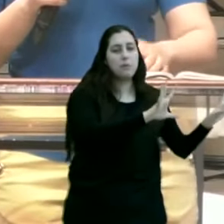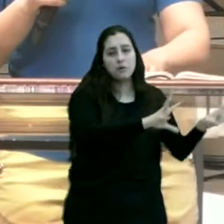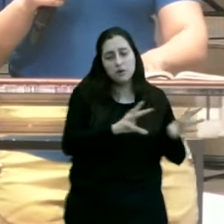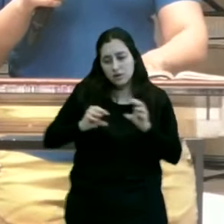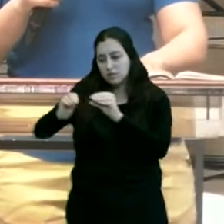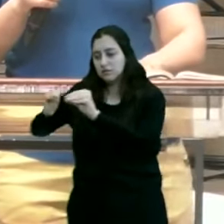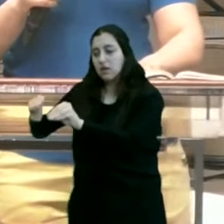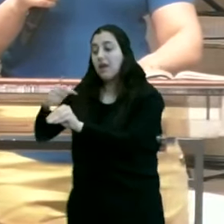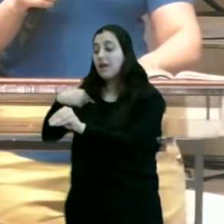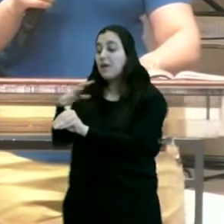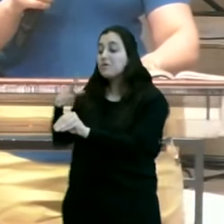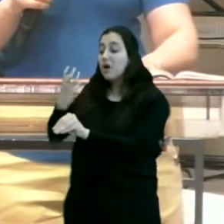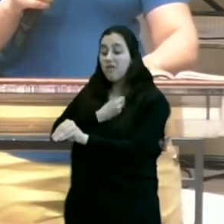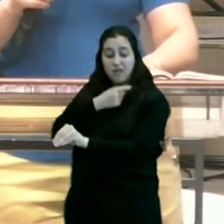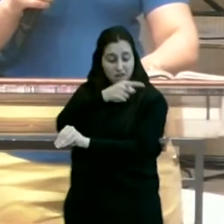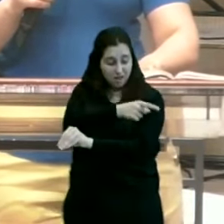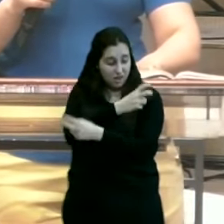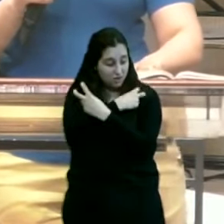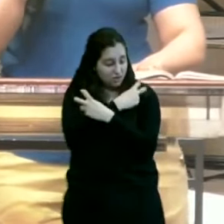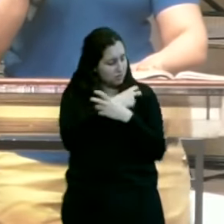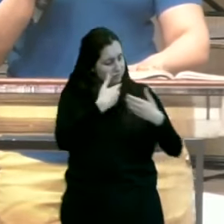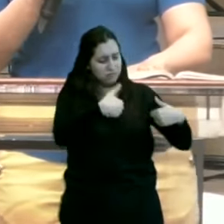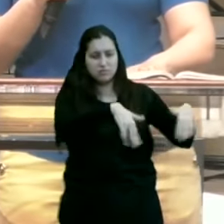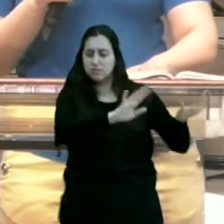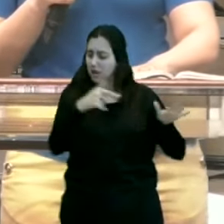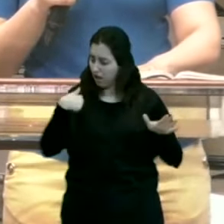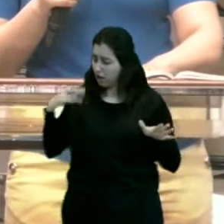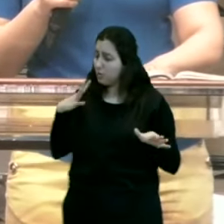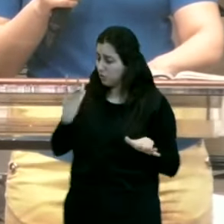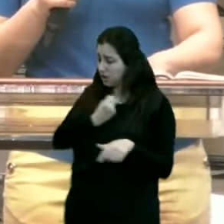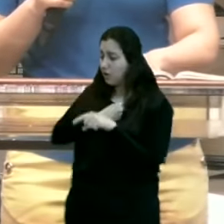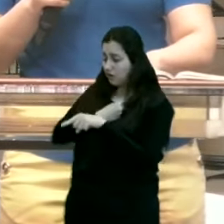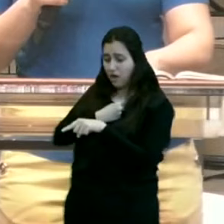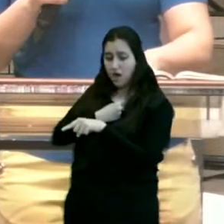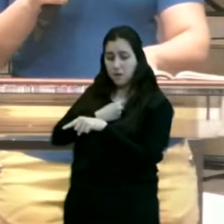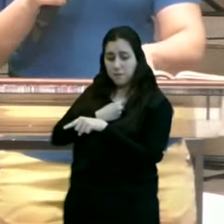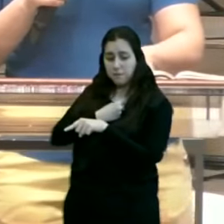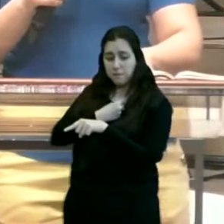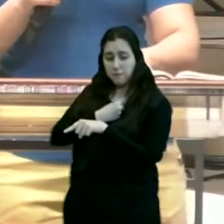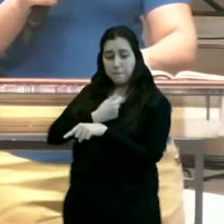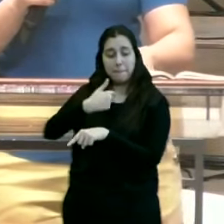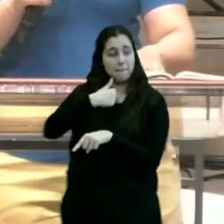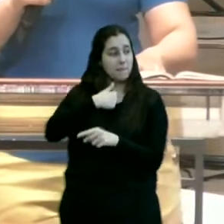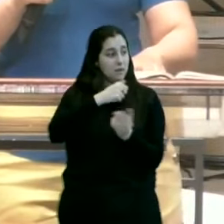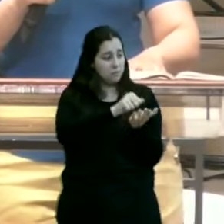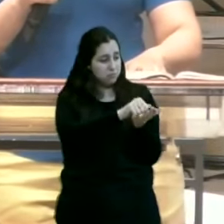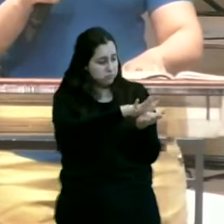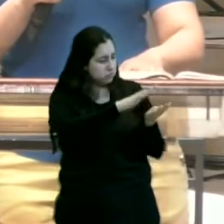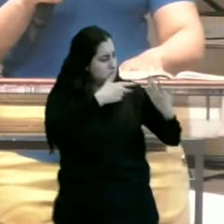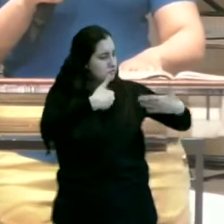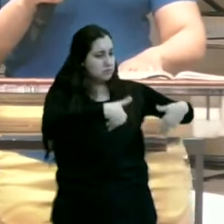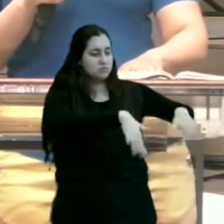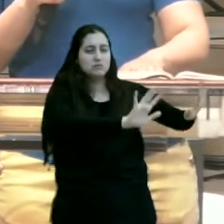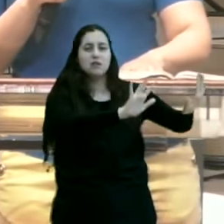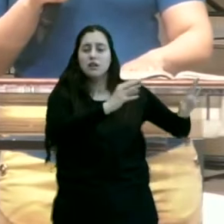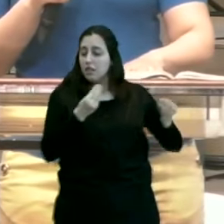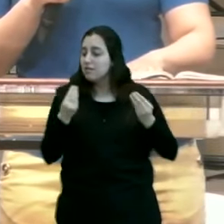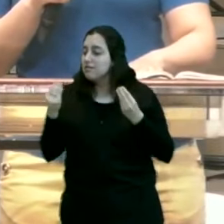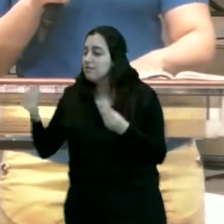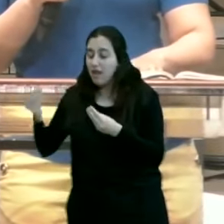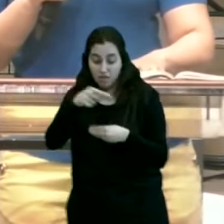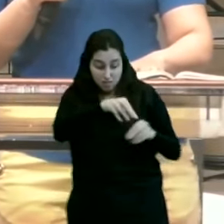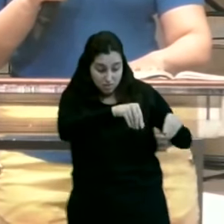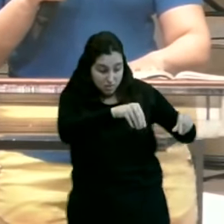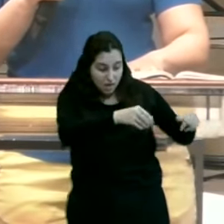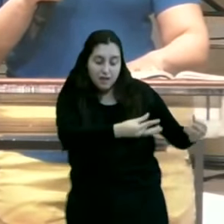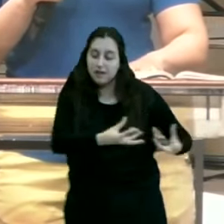do poder do Egito e das mãos de todos os seus opressores. Expulsei-os e dei a vocês a terra